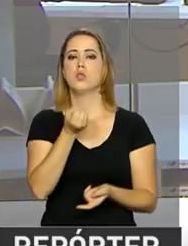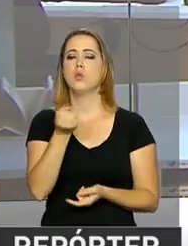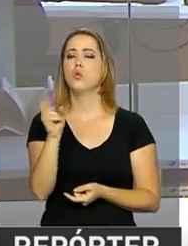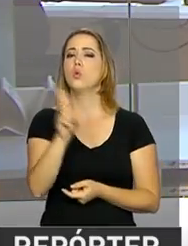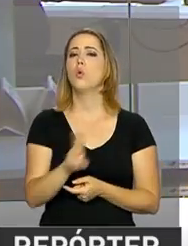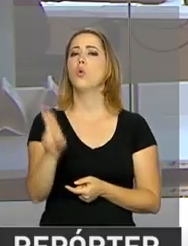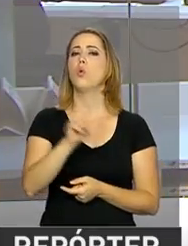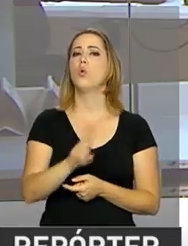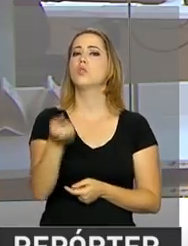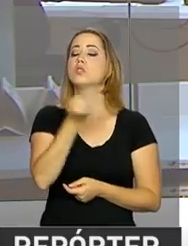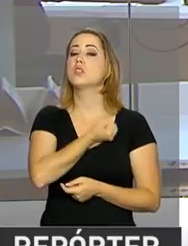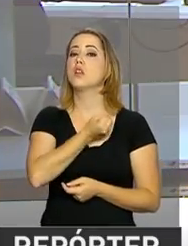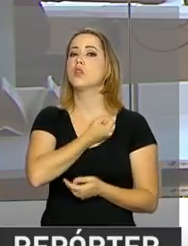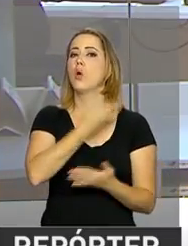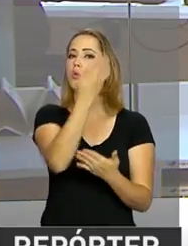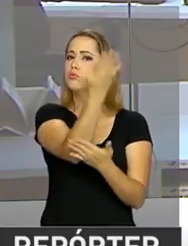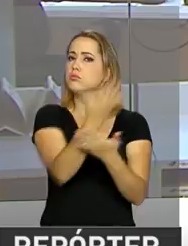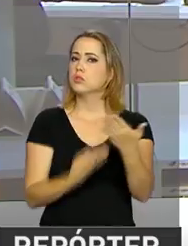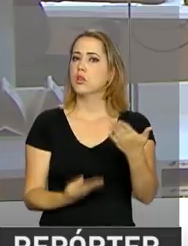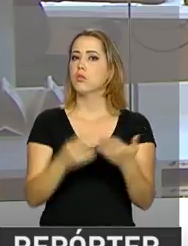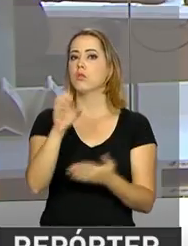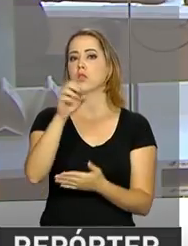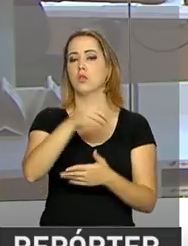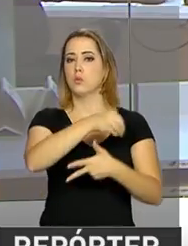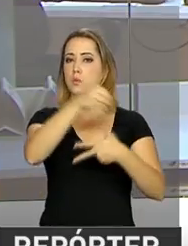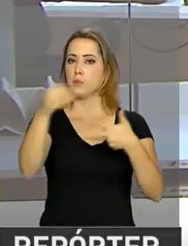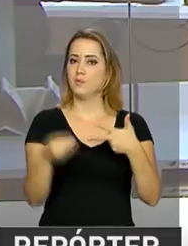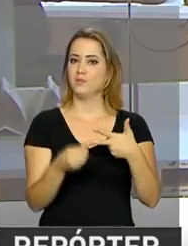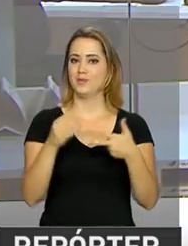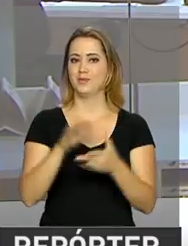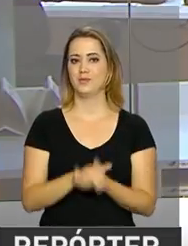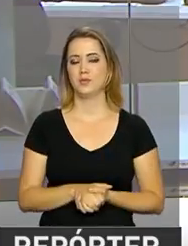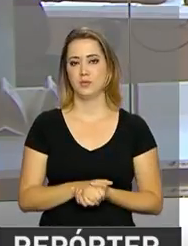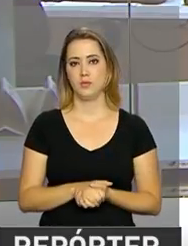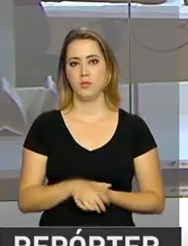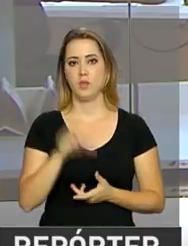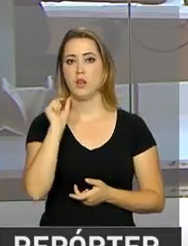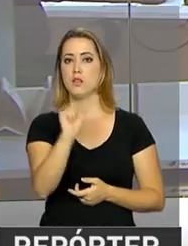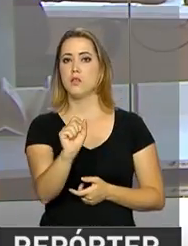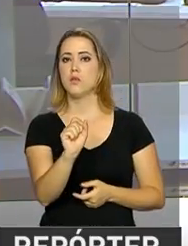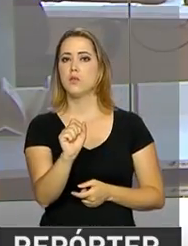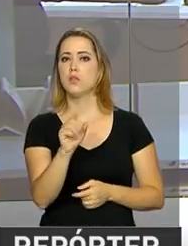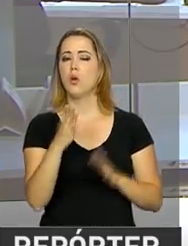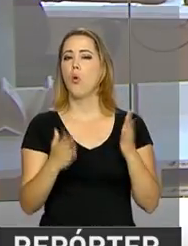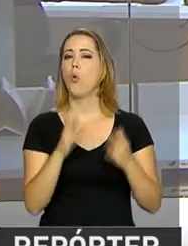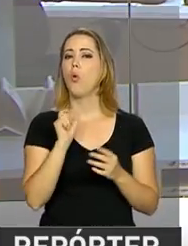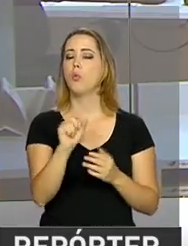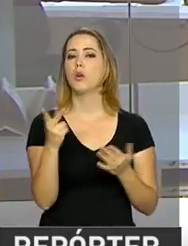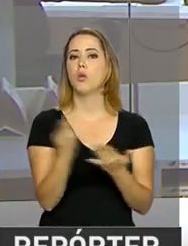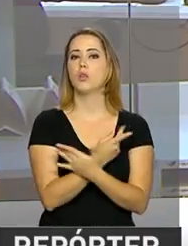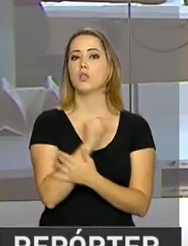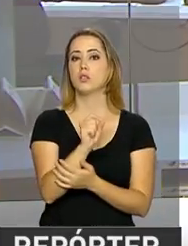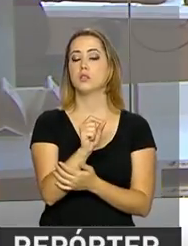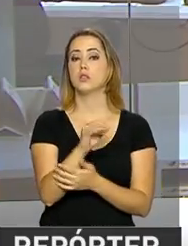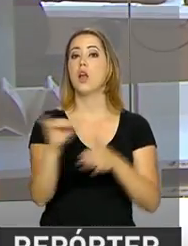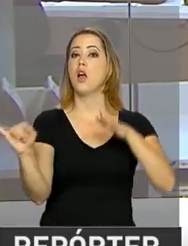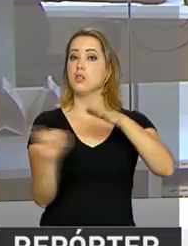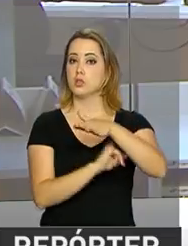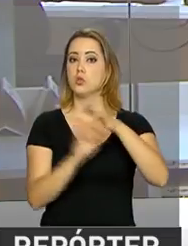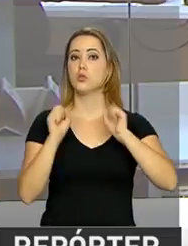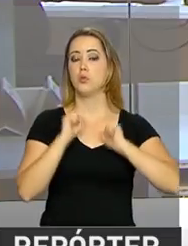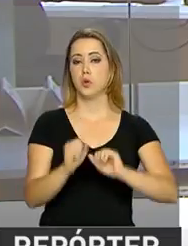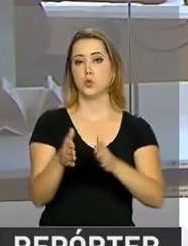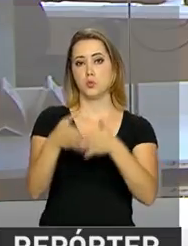na utilização das notas do Exame Nacional do Ensino Médio Enem a coisa vai funcionar da seguinte maneira as instituições podem